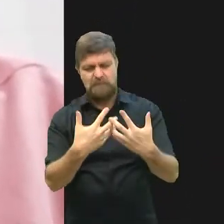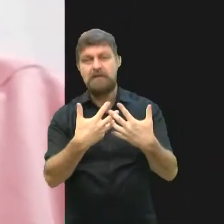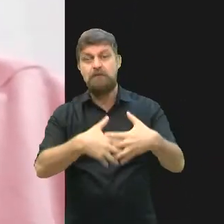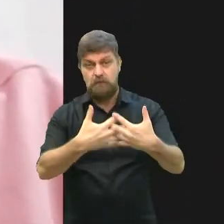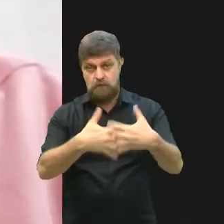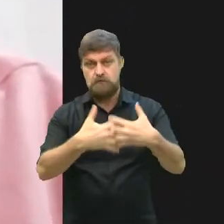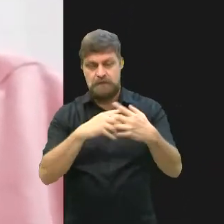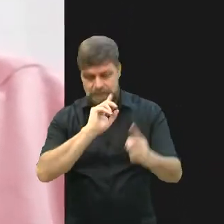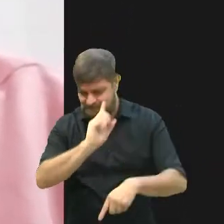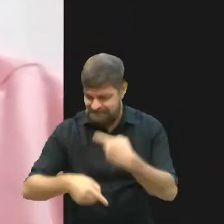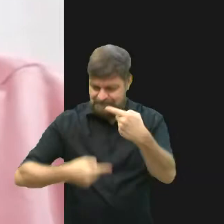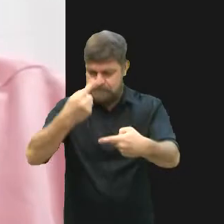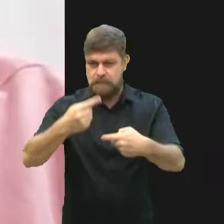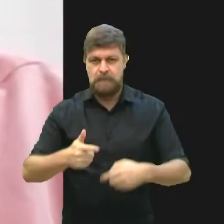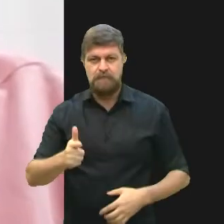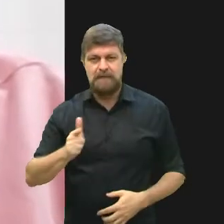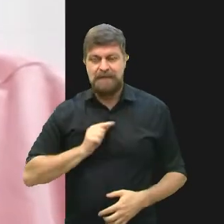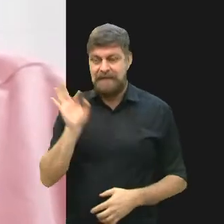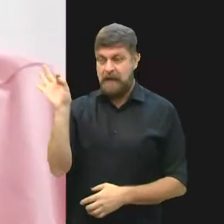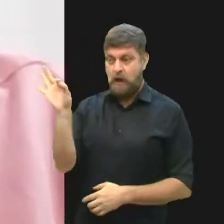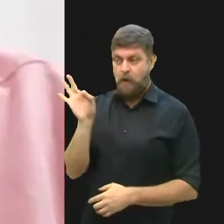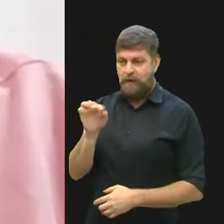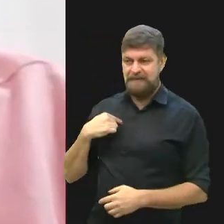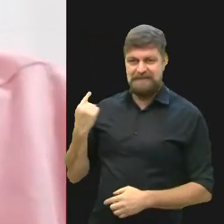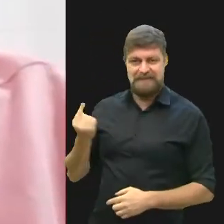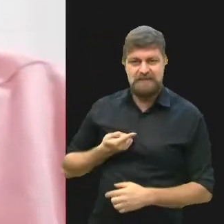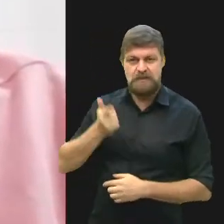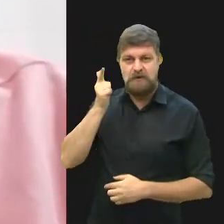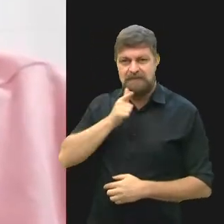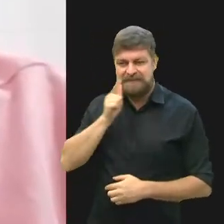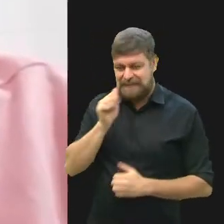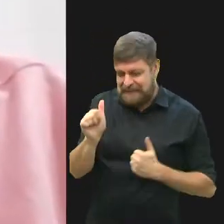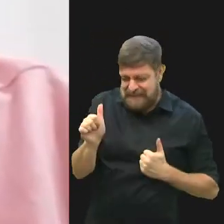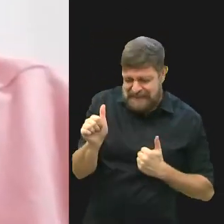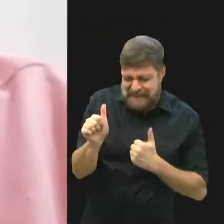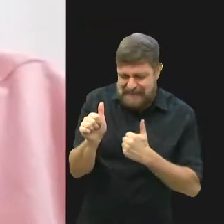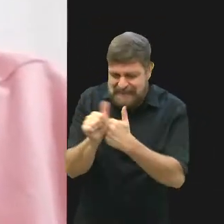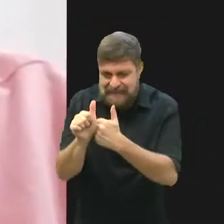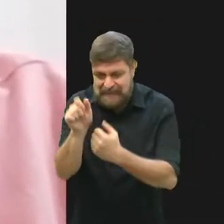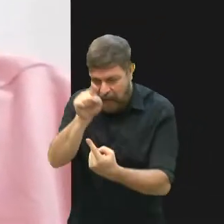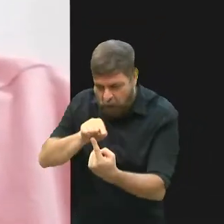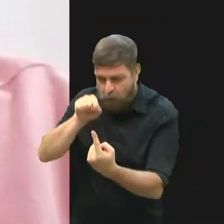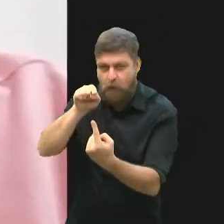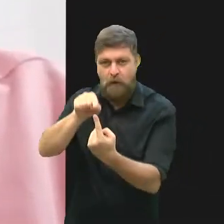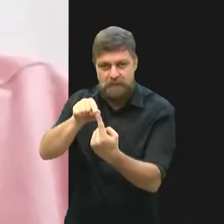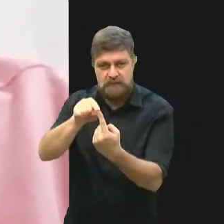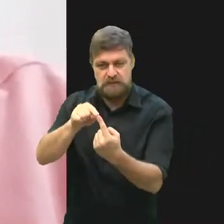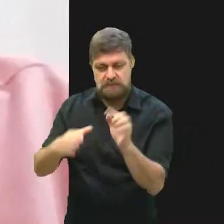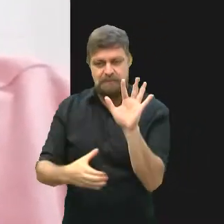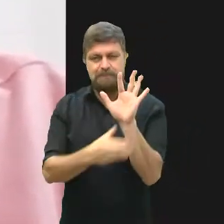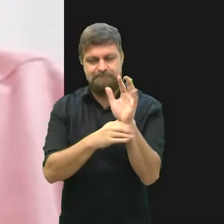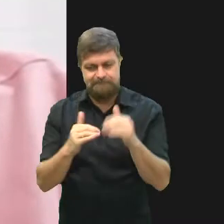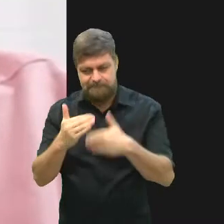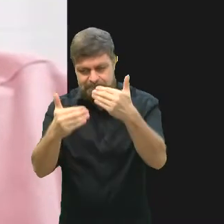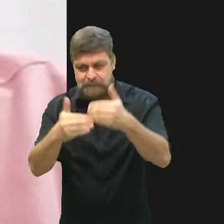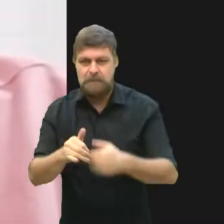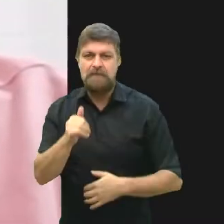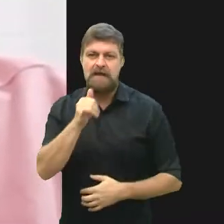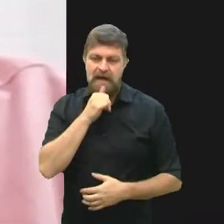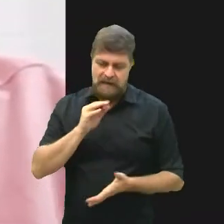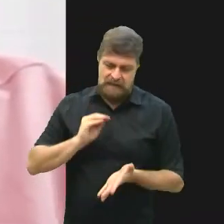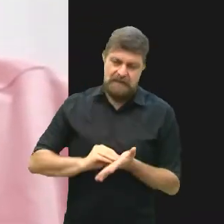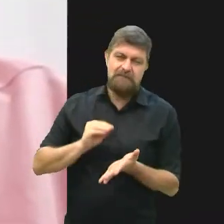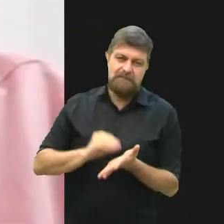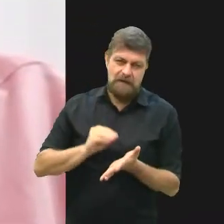resultado. Isso está se refletindo nos índices, nós estamos nos aproximando das metas. Estamos ainda distantes. Sempre